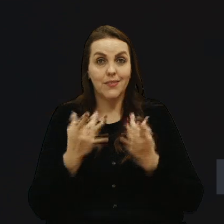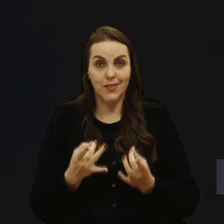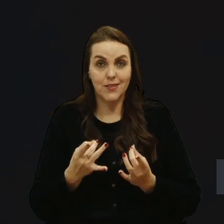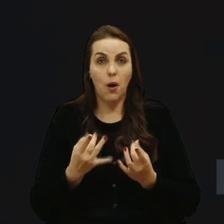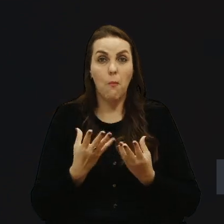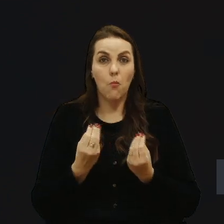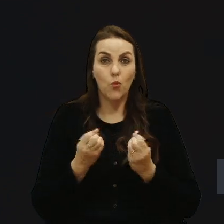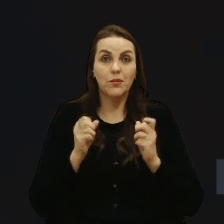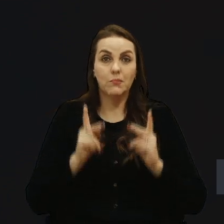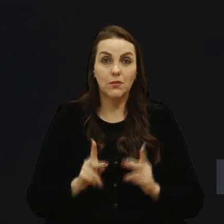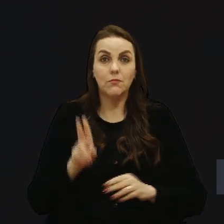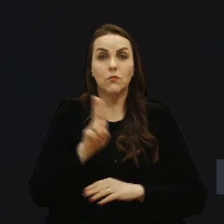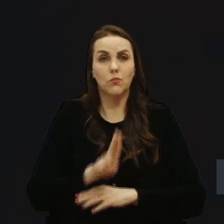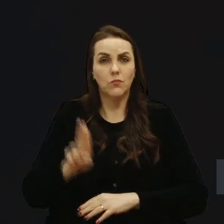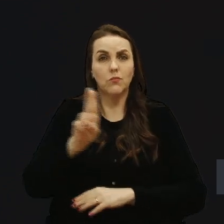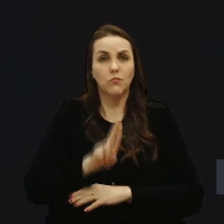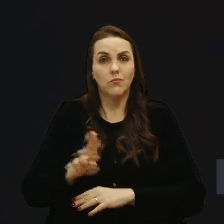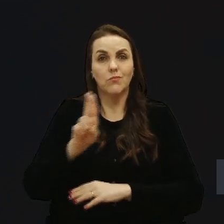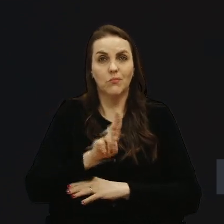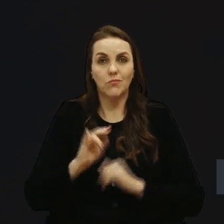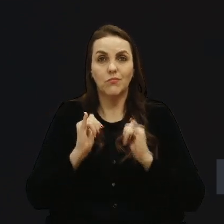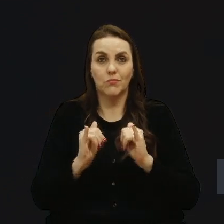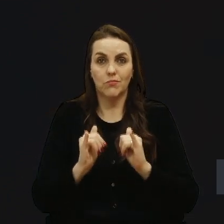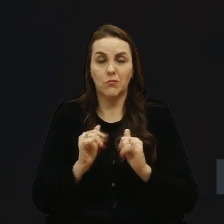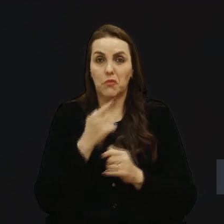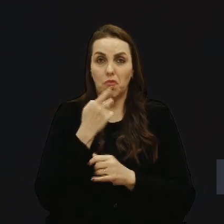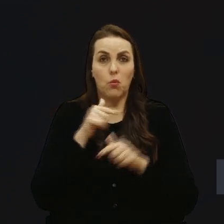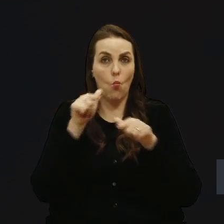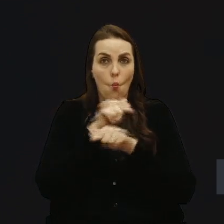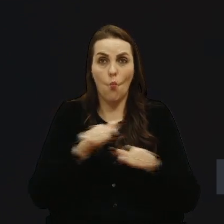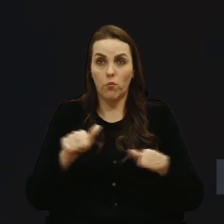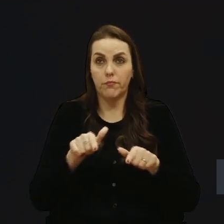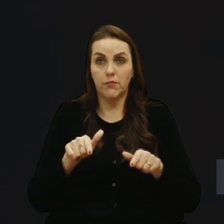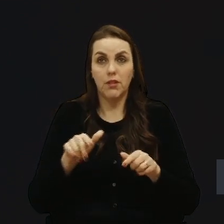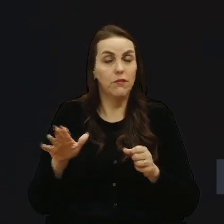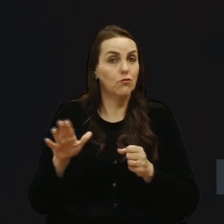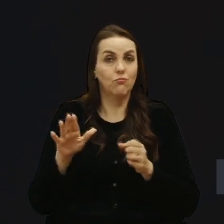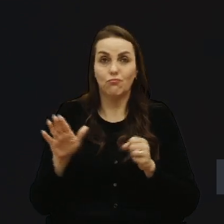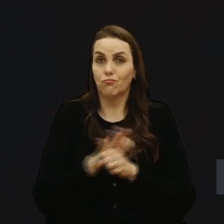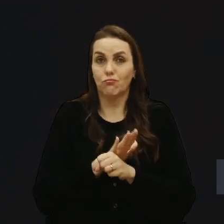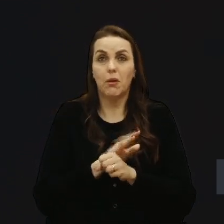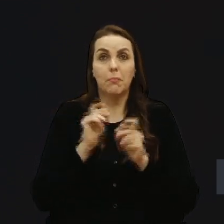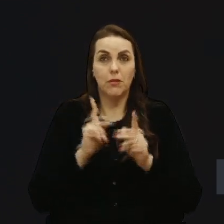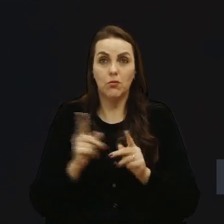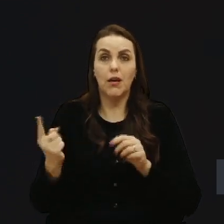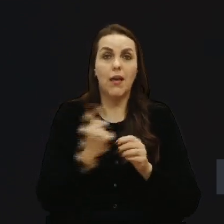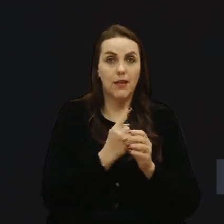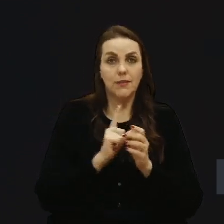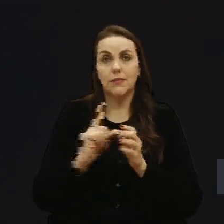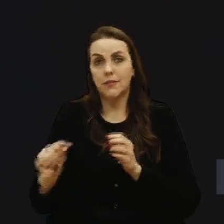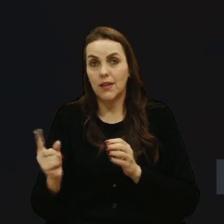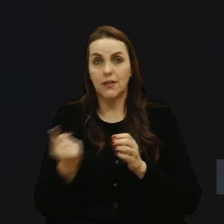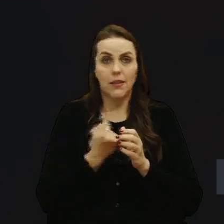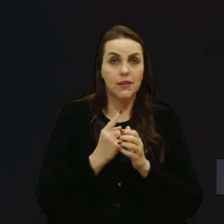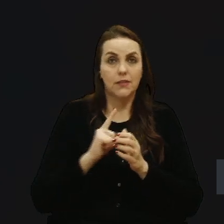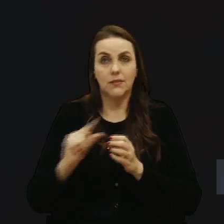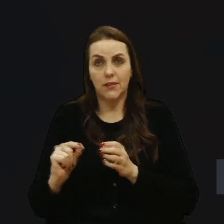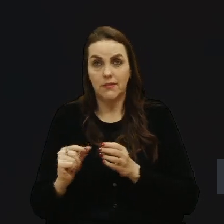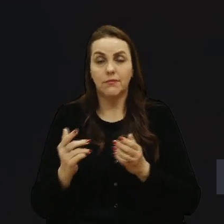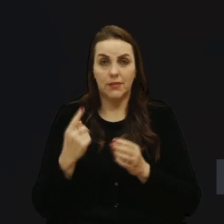muita gente usando o ônibus e falam como se não tivesse ninguém. Tava cheio, toda hora entrava e saía gente nesse trajeto.